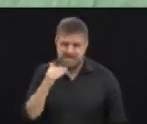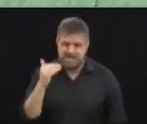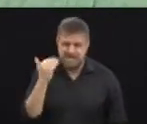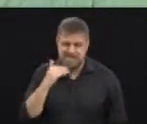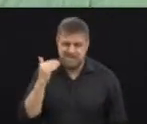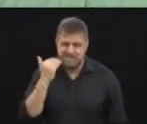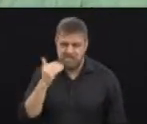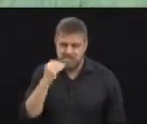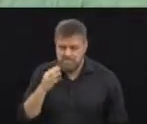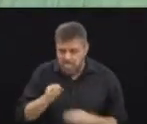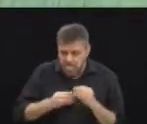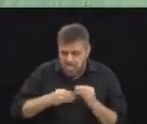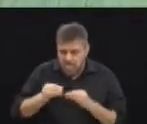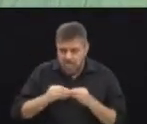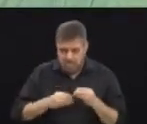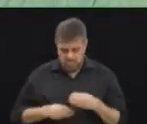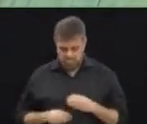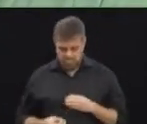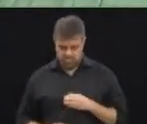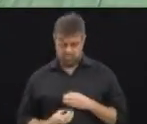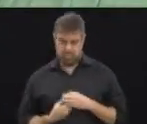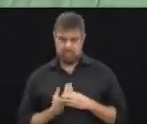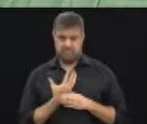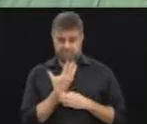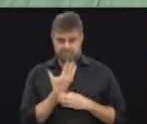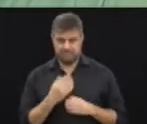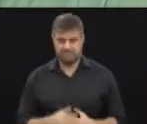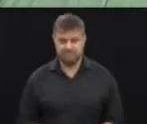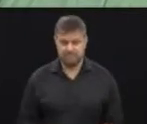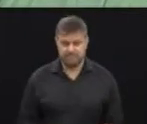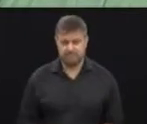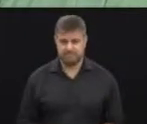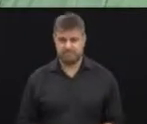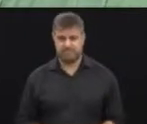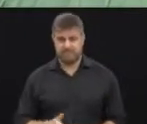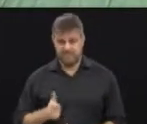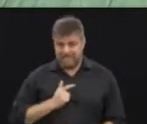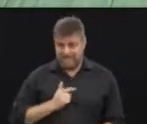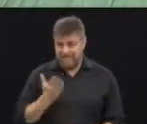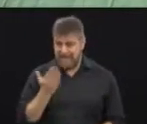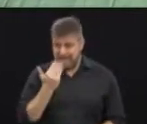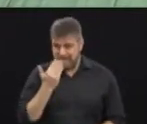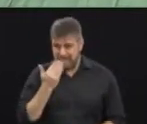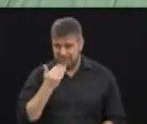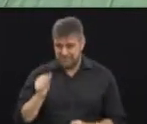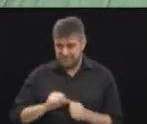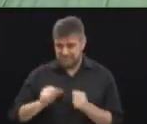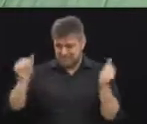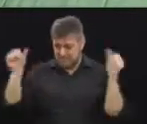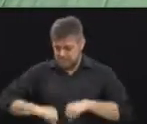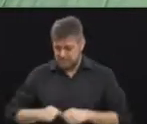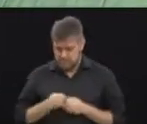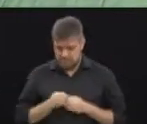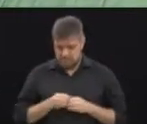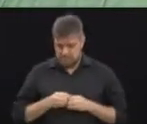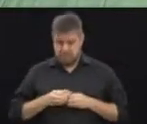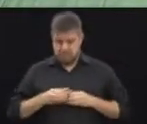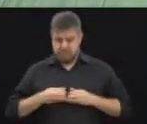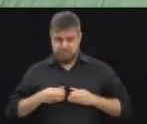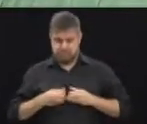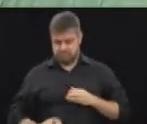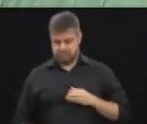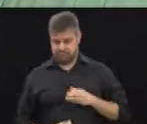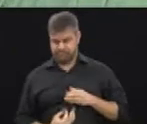ele está hipotônico, relaxado, e daí a pessoa tem refluxo. Então, alguns alimentos fazem com que esse esfíncter